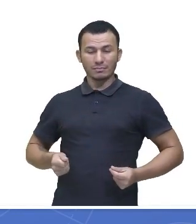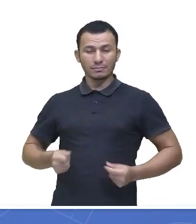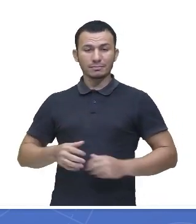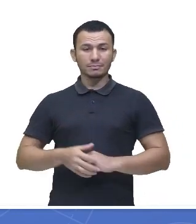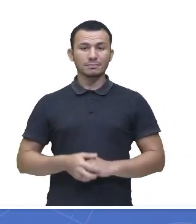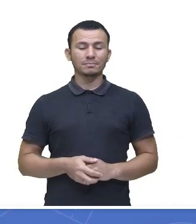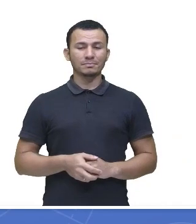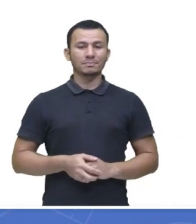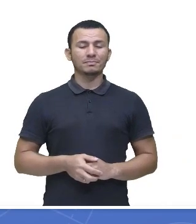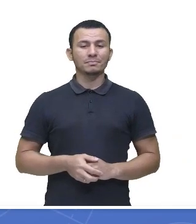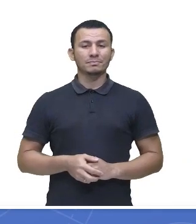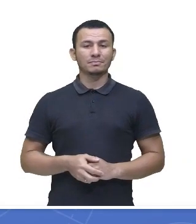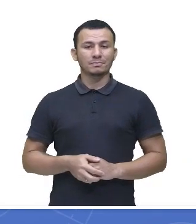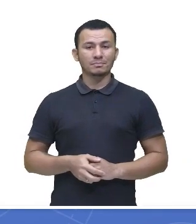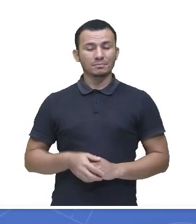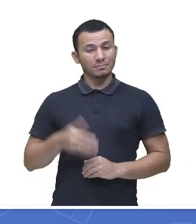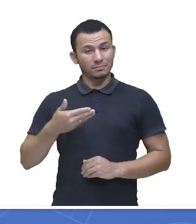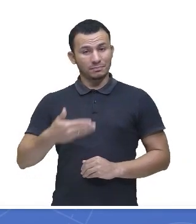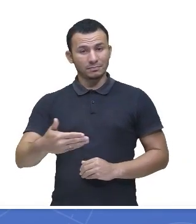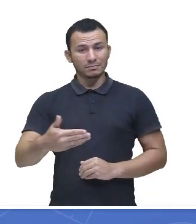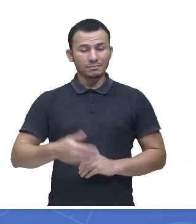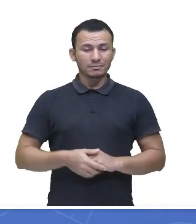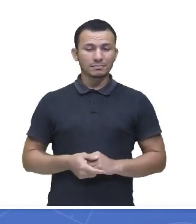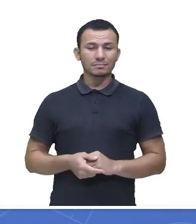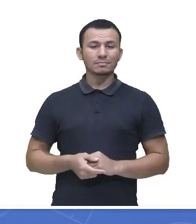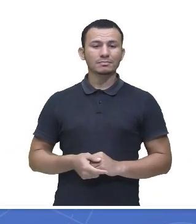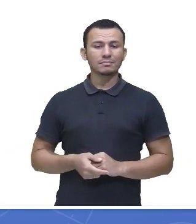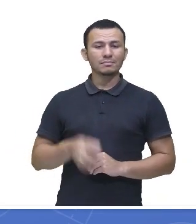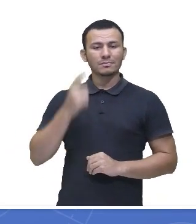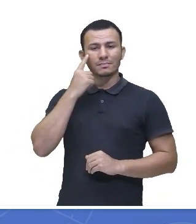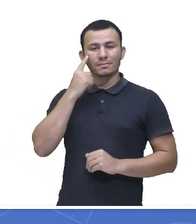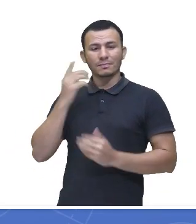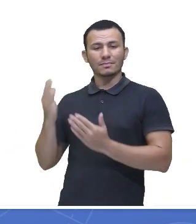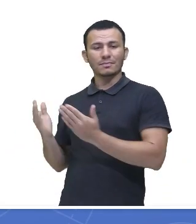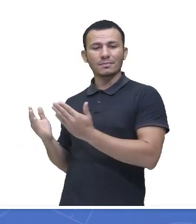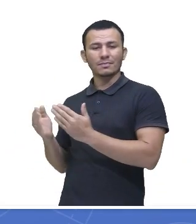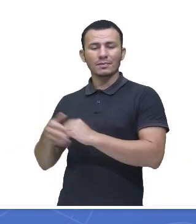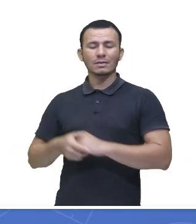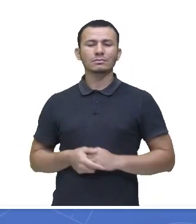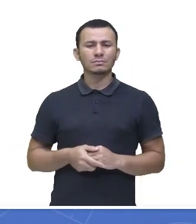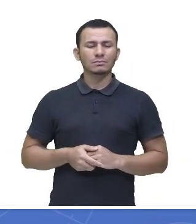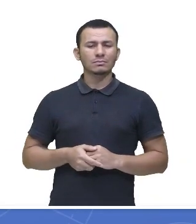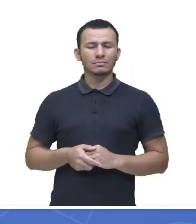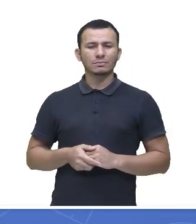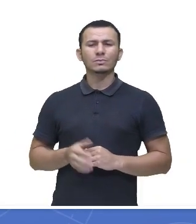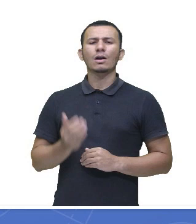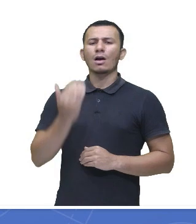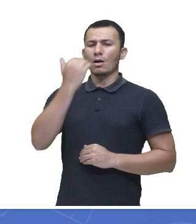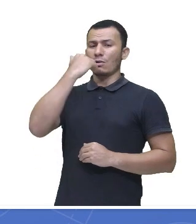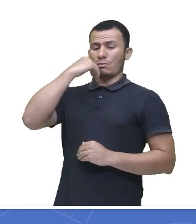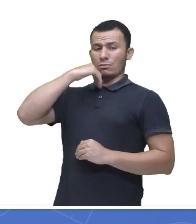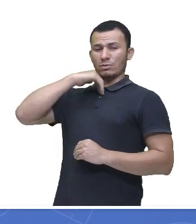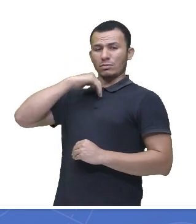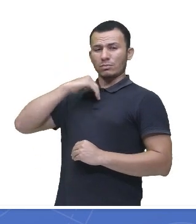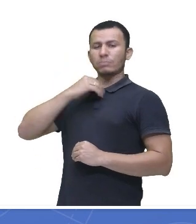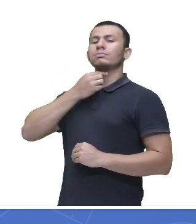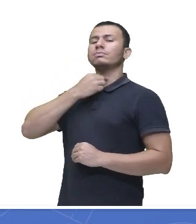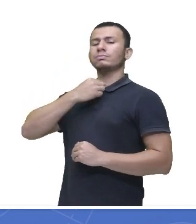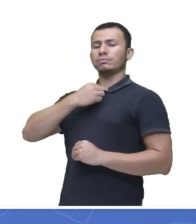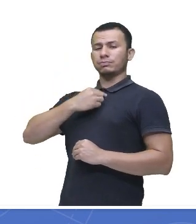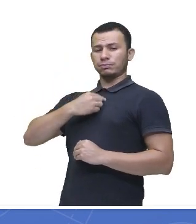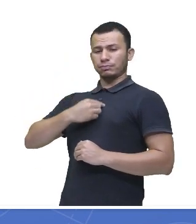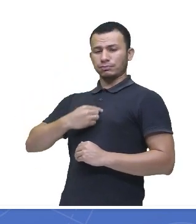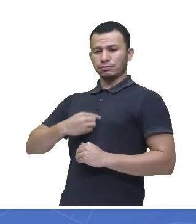falando do estômago, aí na nossa próxima imagem. E olha aí, gente, o bolo alimentar, após ser misturado com